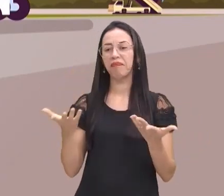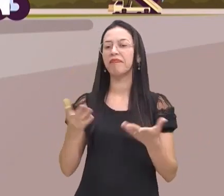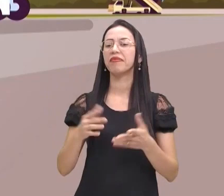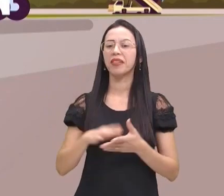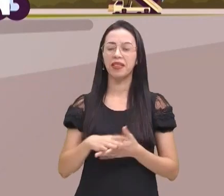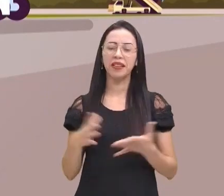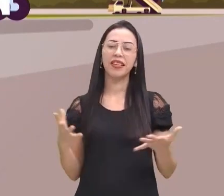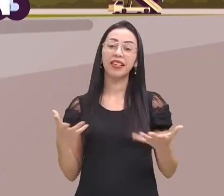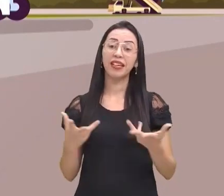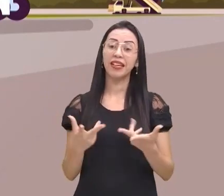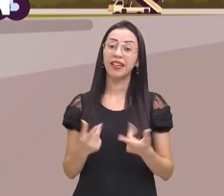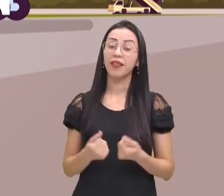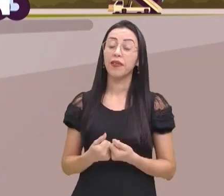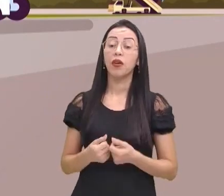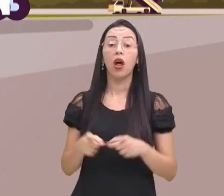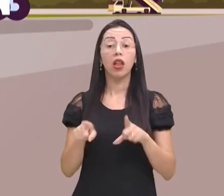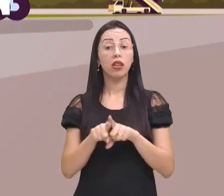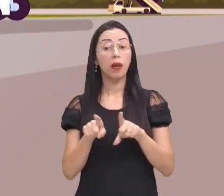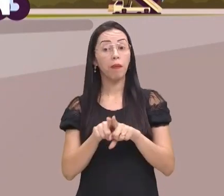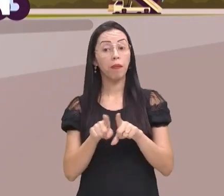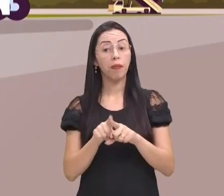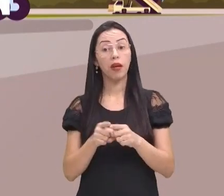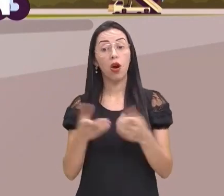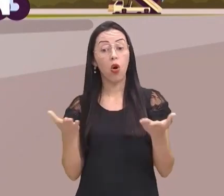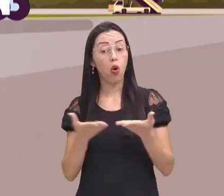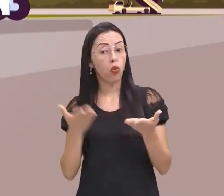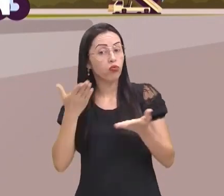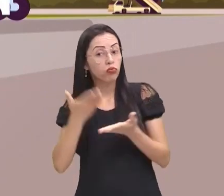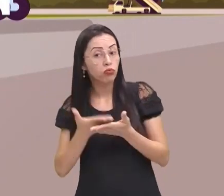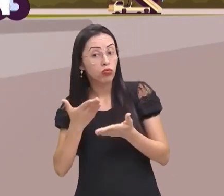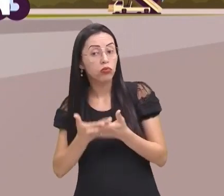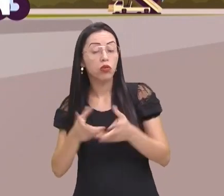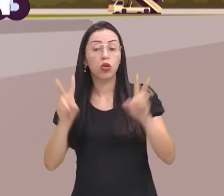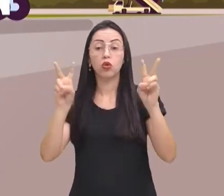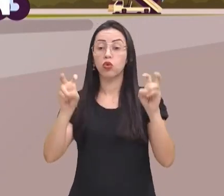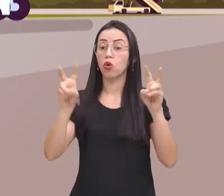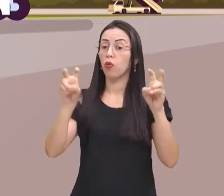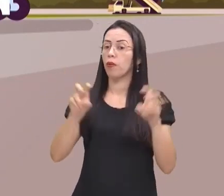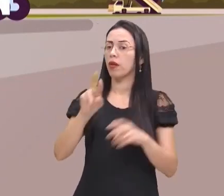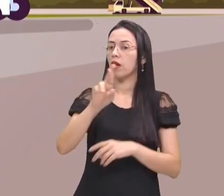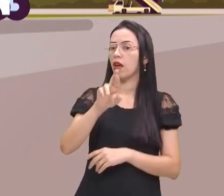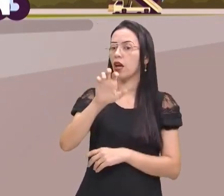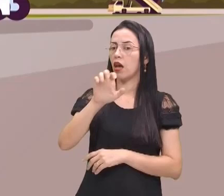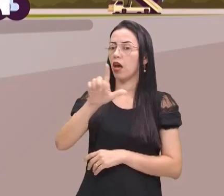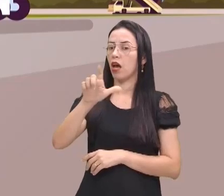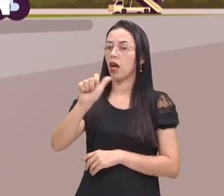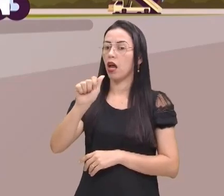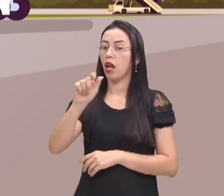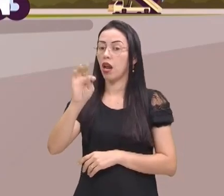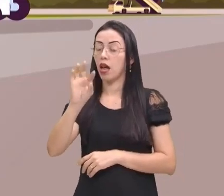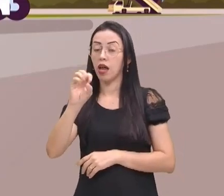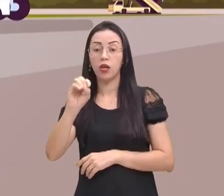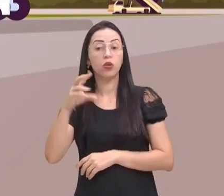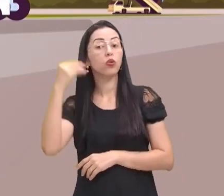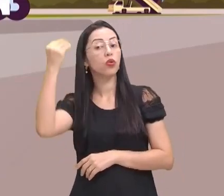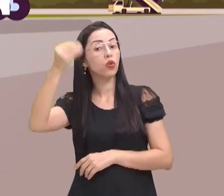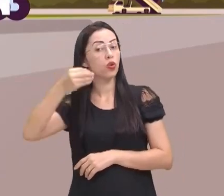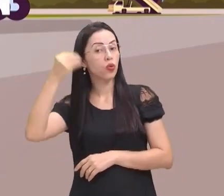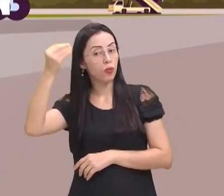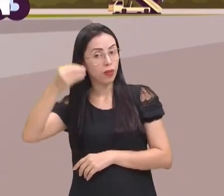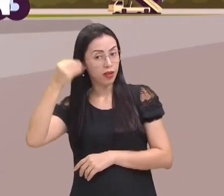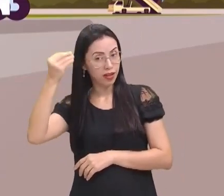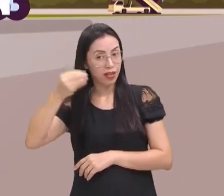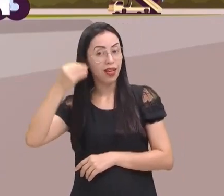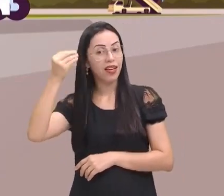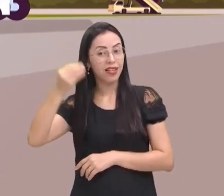hoje foi o relato de experiências de uma viagem para a Amazônia. Lembram disso? O relato,